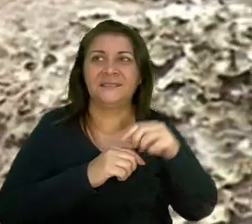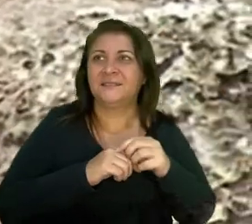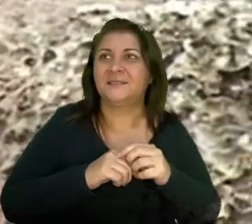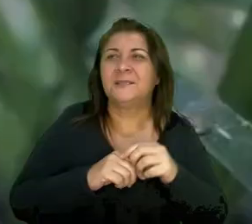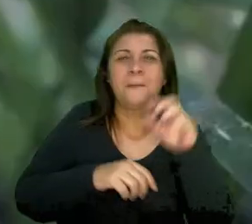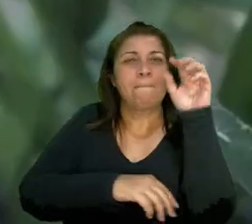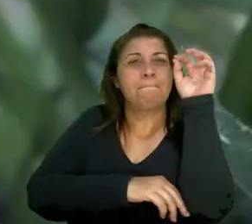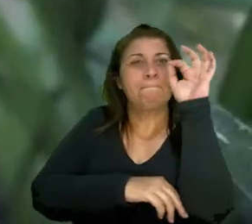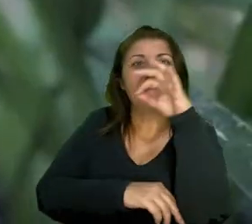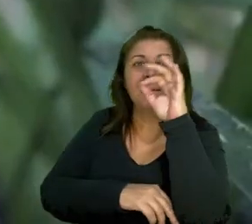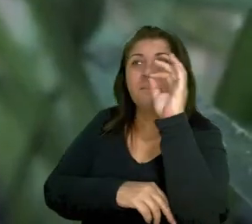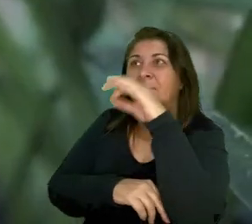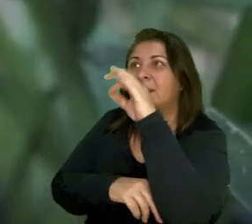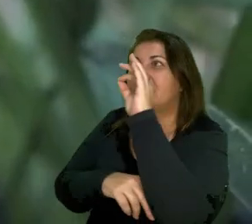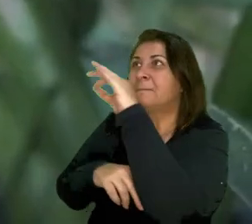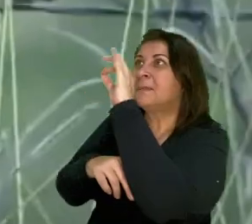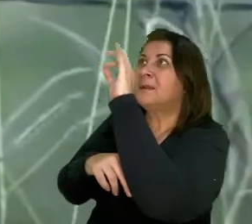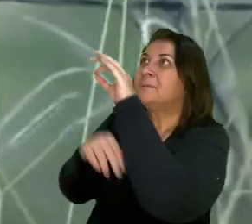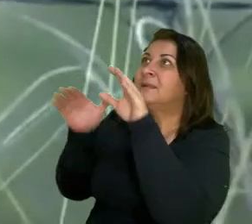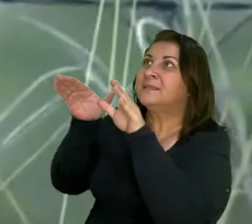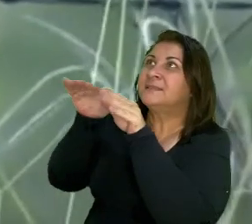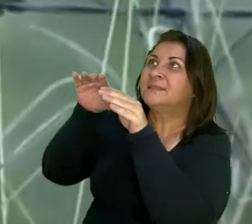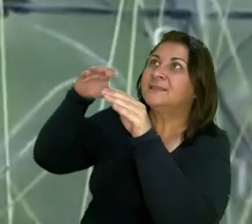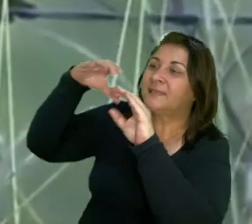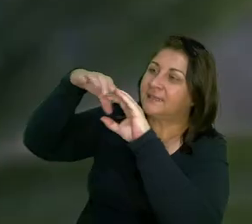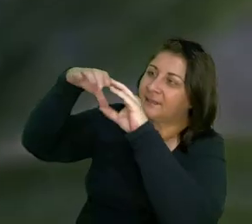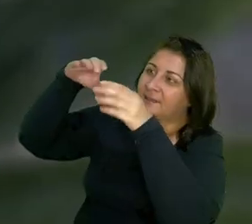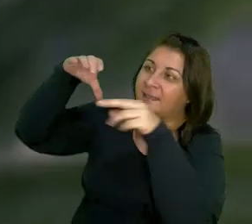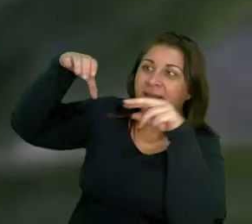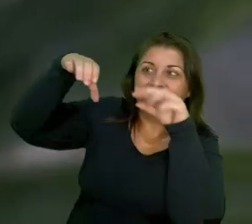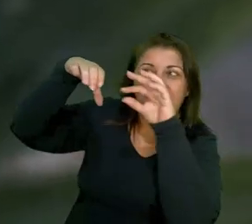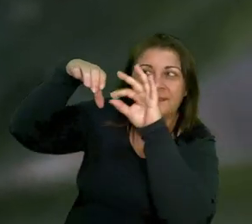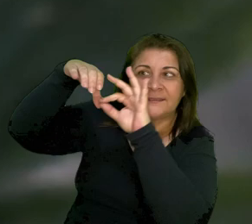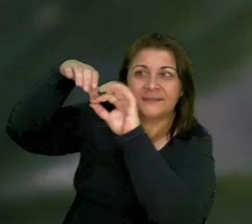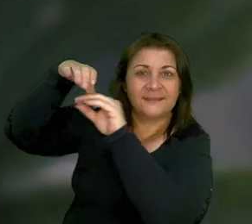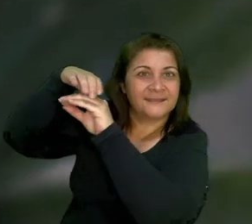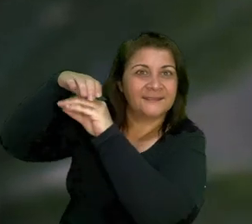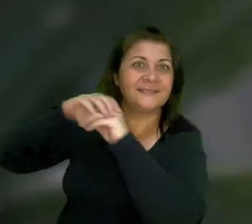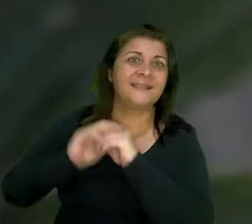João de Barro, fita, silvo, coleirinha, azulão,